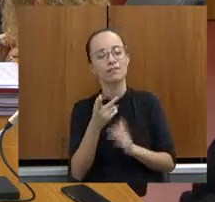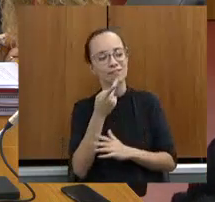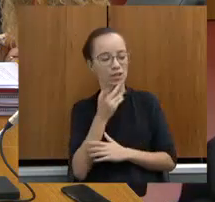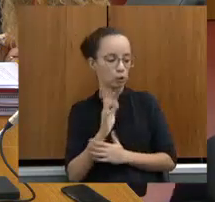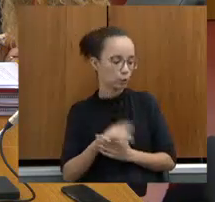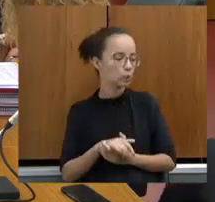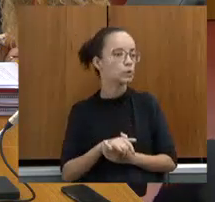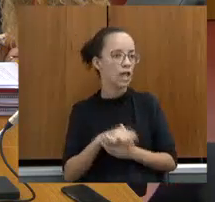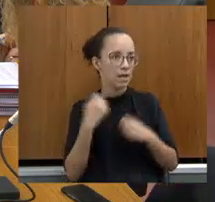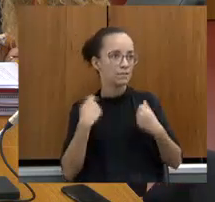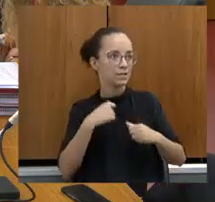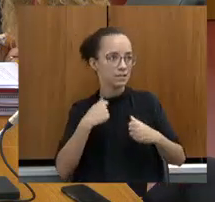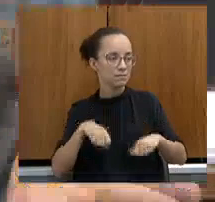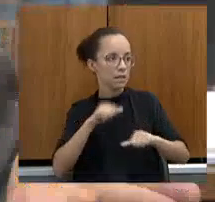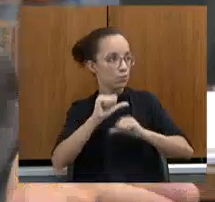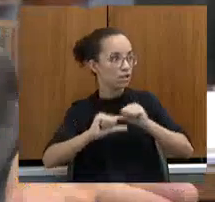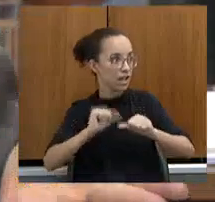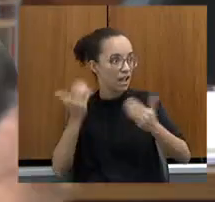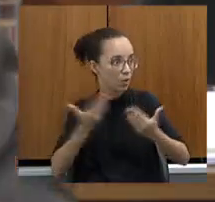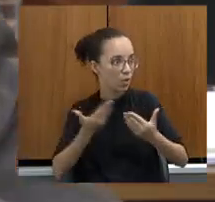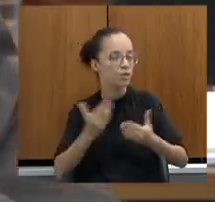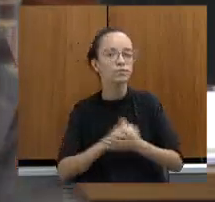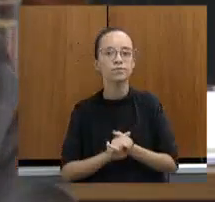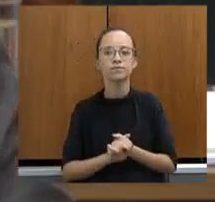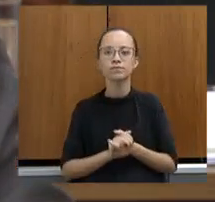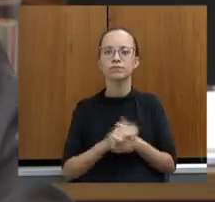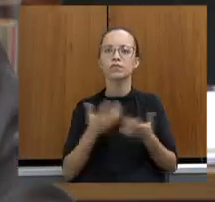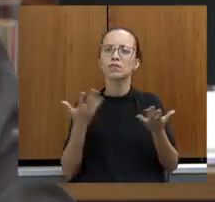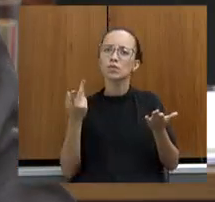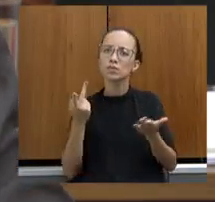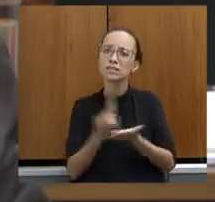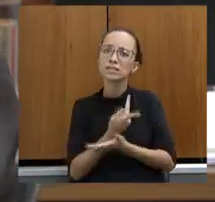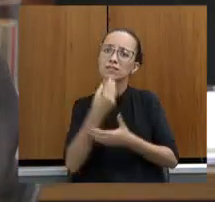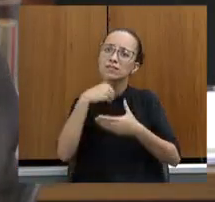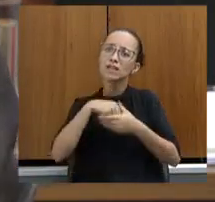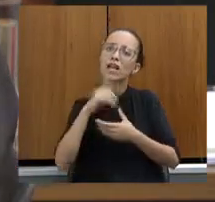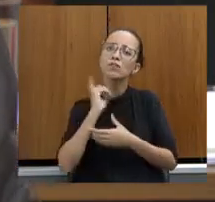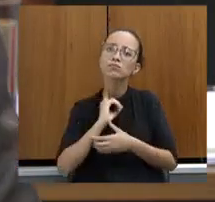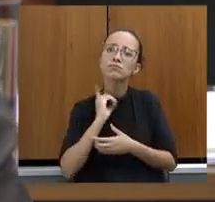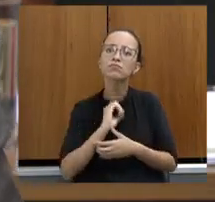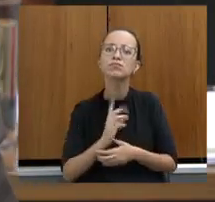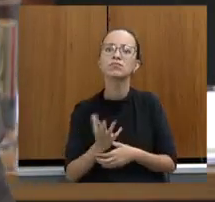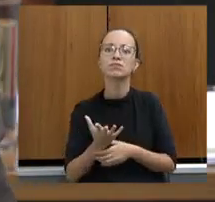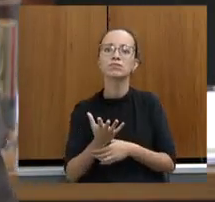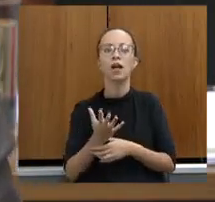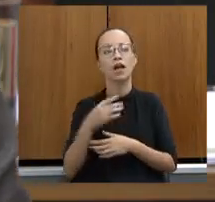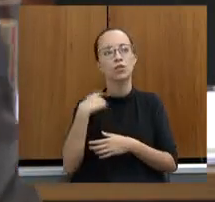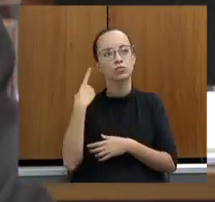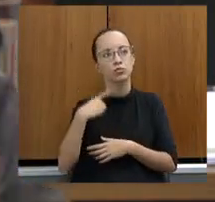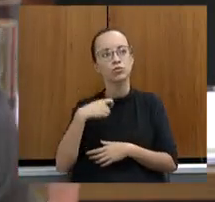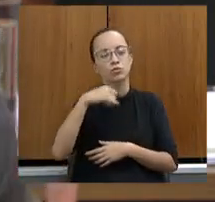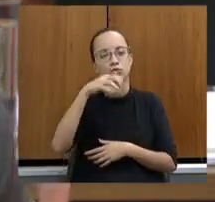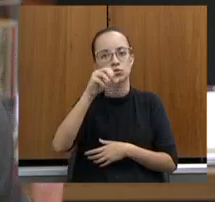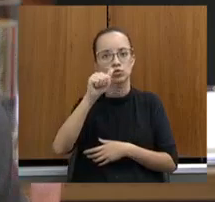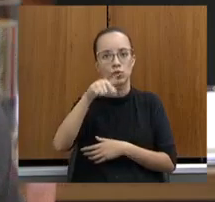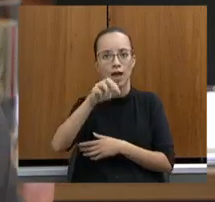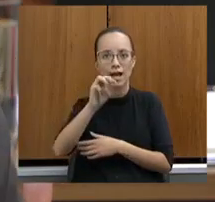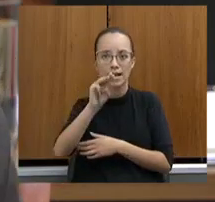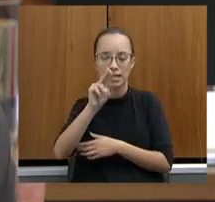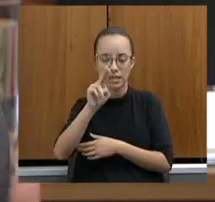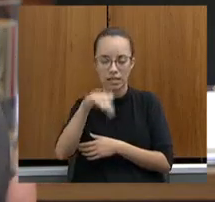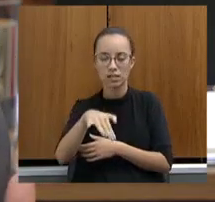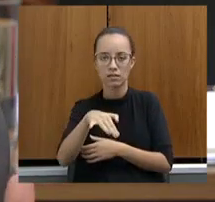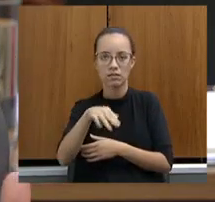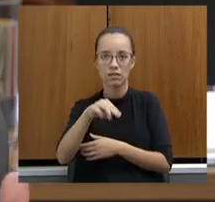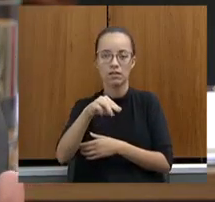assim é estranho tem que mudar é agora então está acontecendo o estado Ah mas por quê Dr Joaquim tentando remediar levar plantão